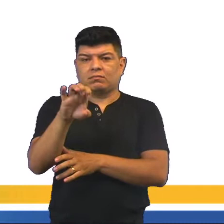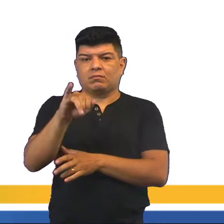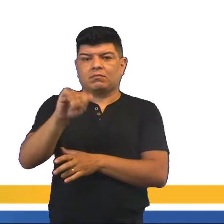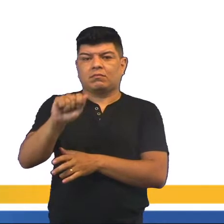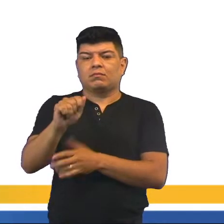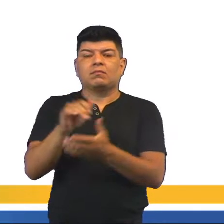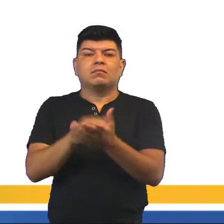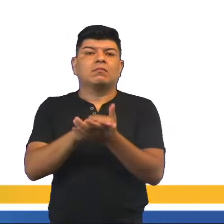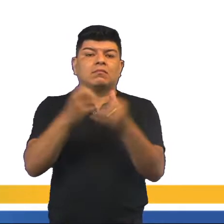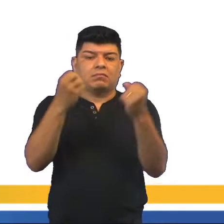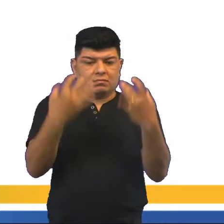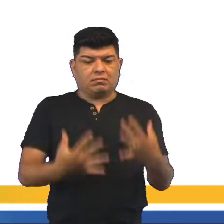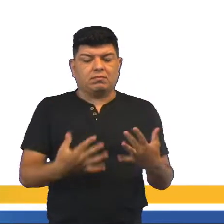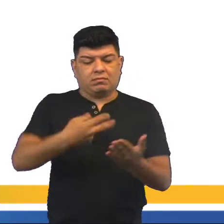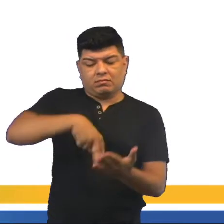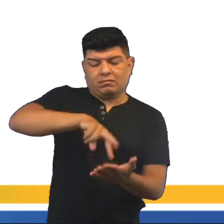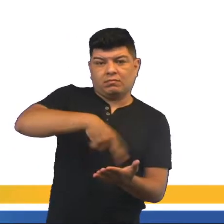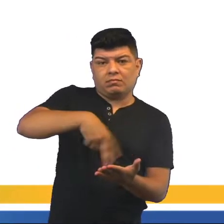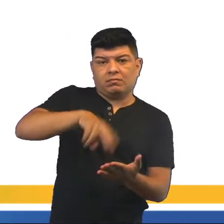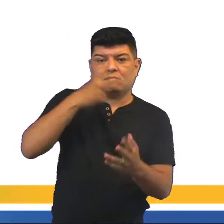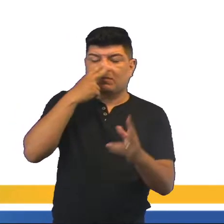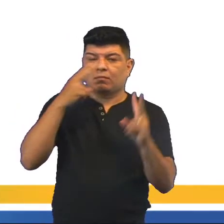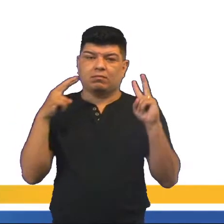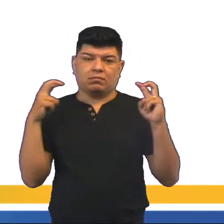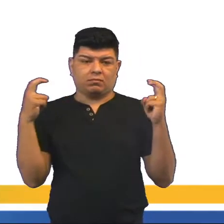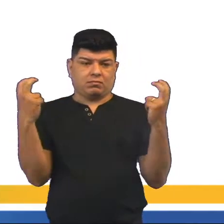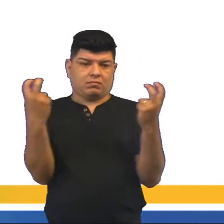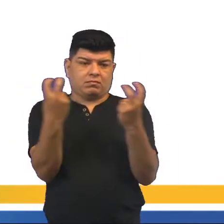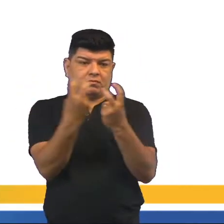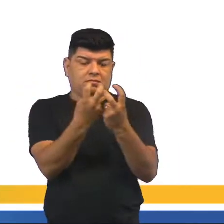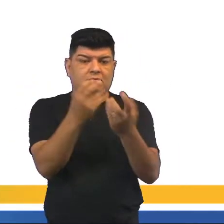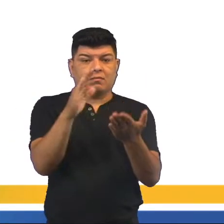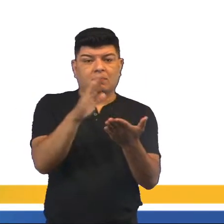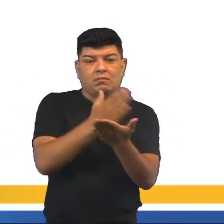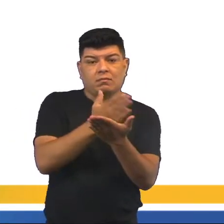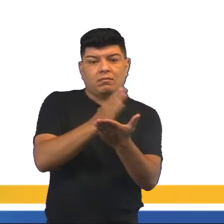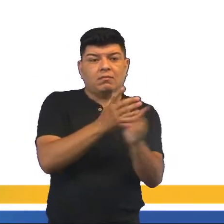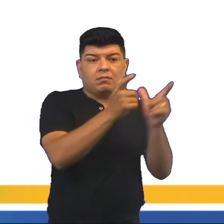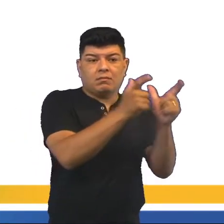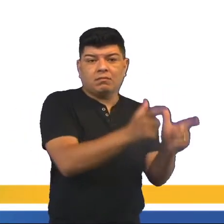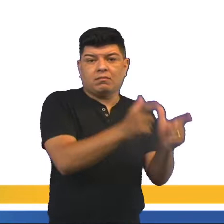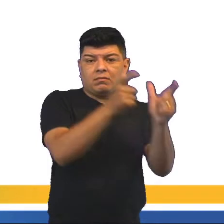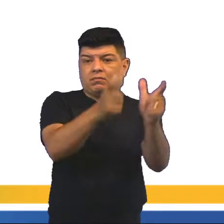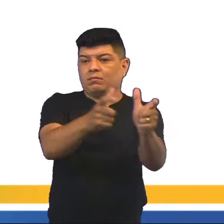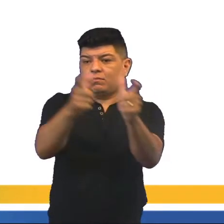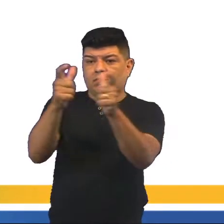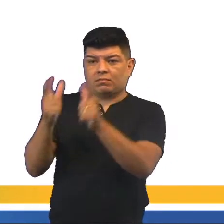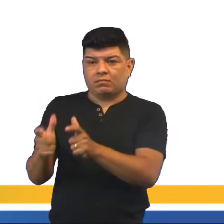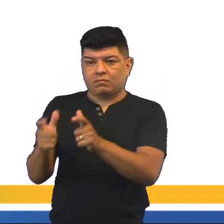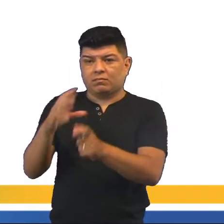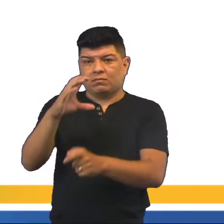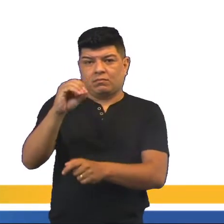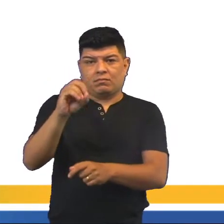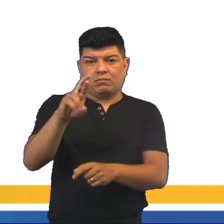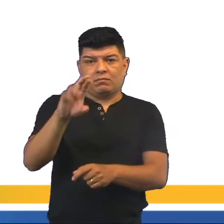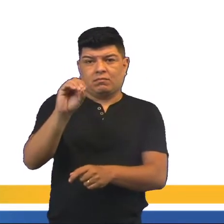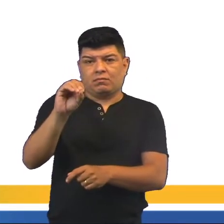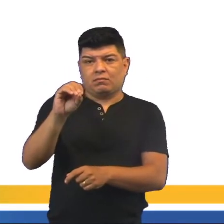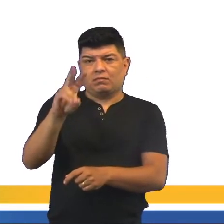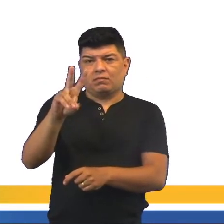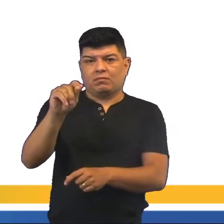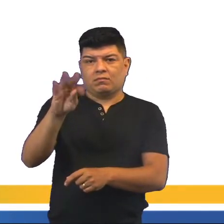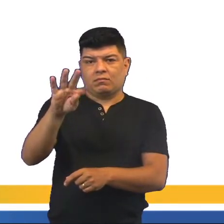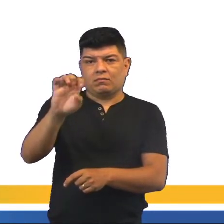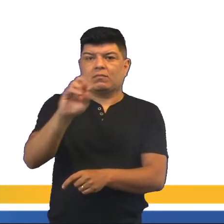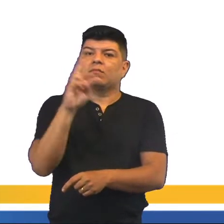usados para descrever danças de círculo em alguns lugares, como em Khorovod, na Rússia, né?